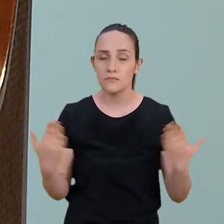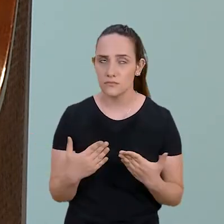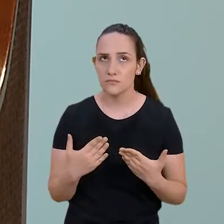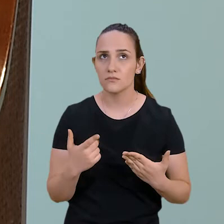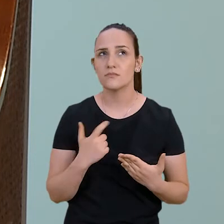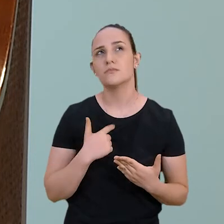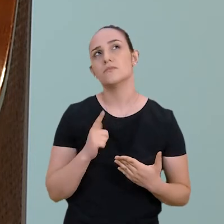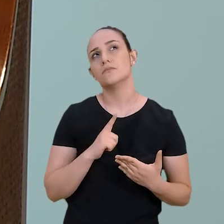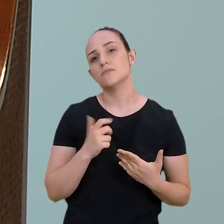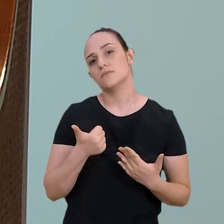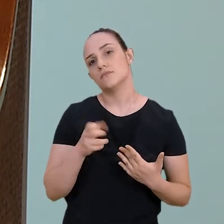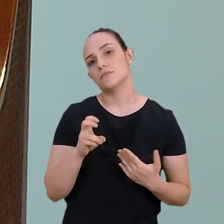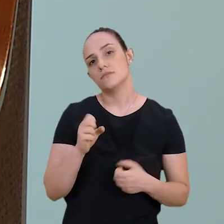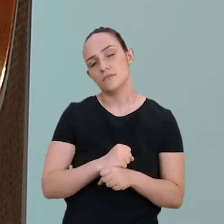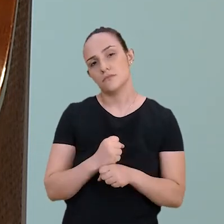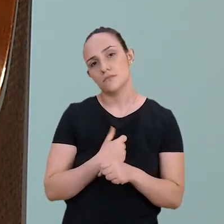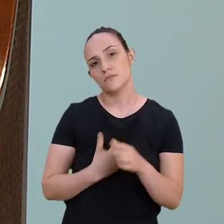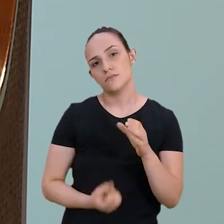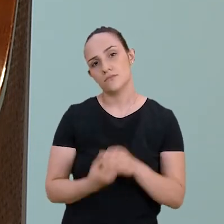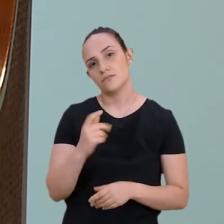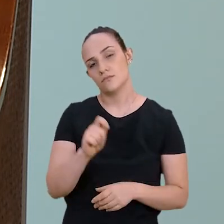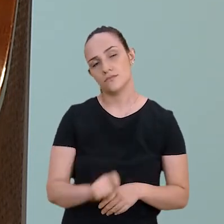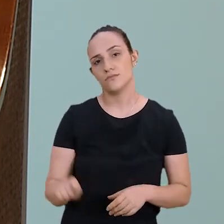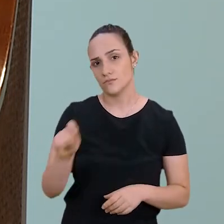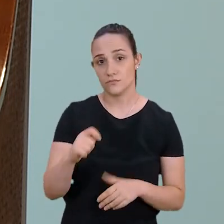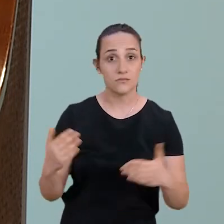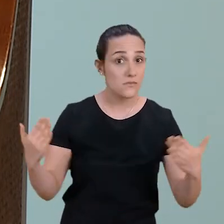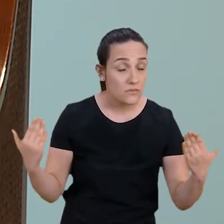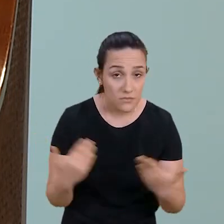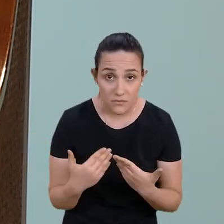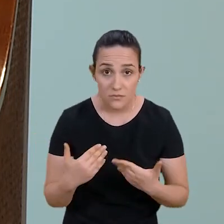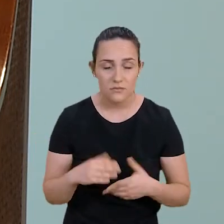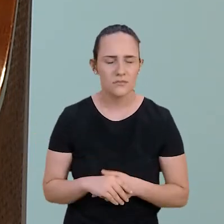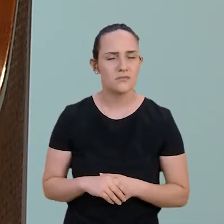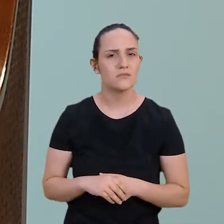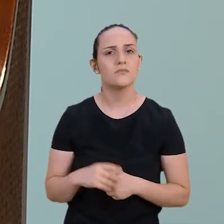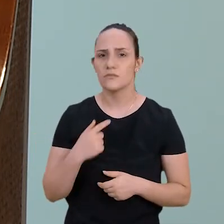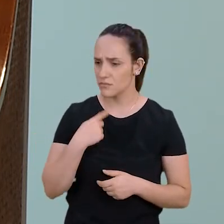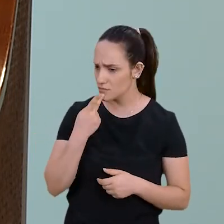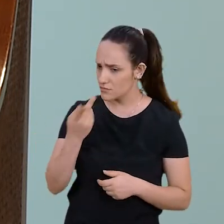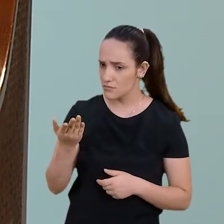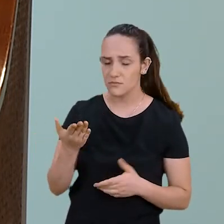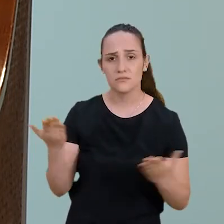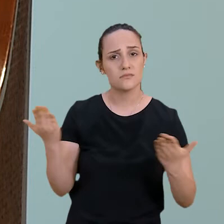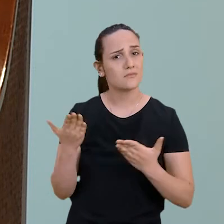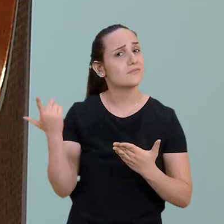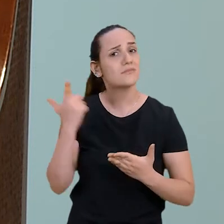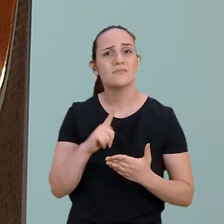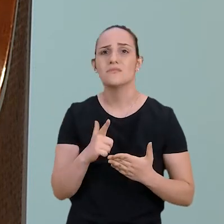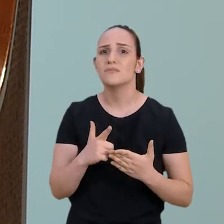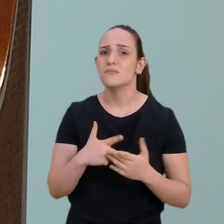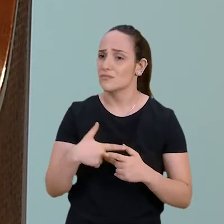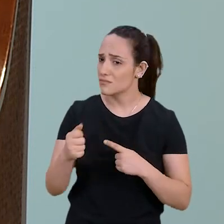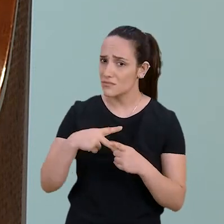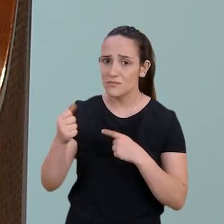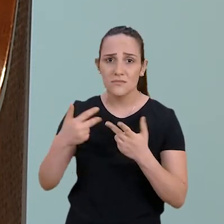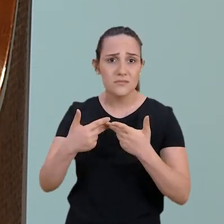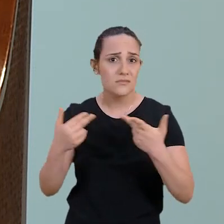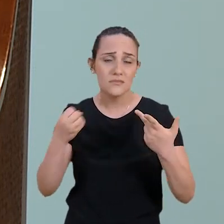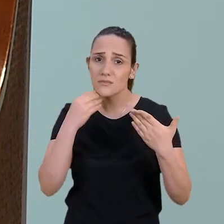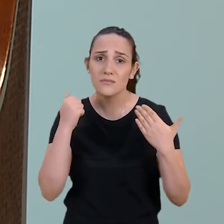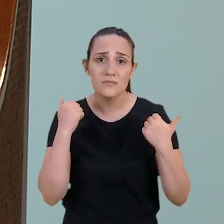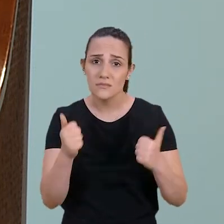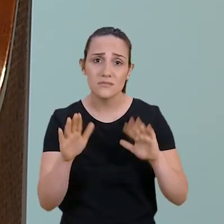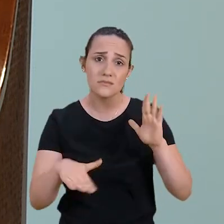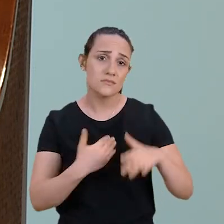15 anos aí de caminhada com a associação, né? E hoje a gente, assim, eu estava contando para ela, a gente consegue coisas muito boas de, assim,